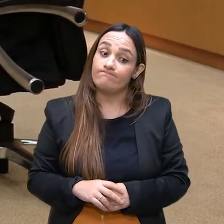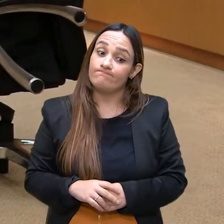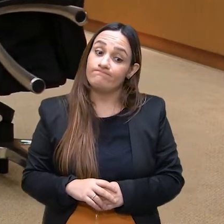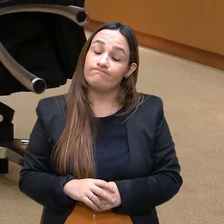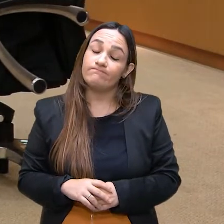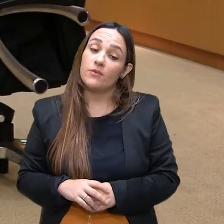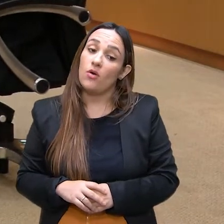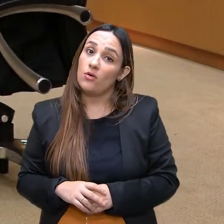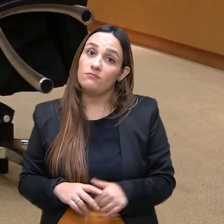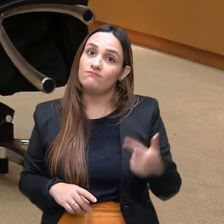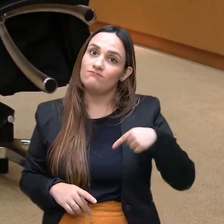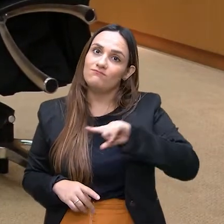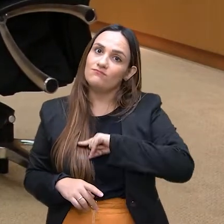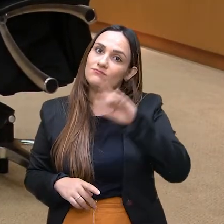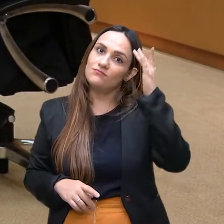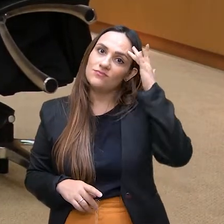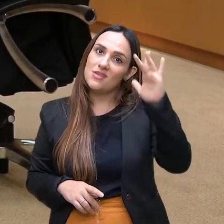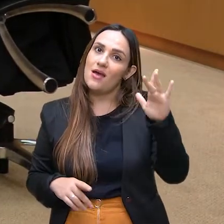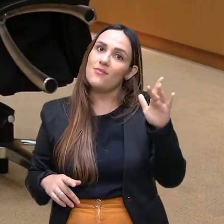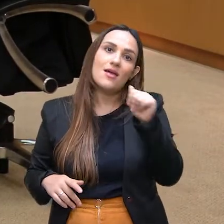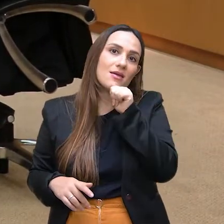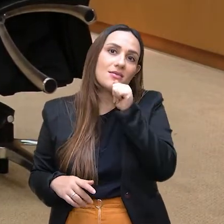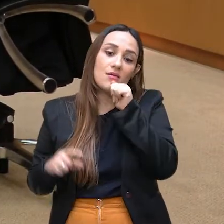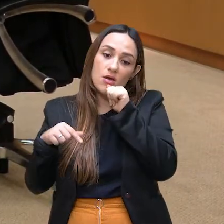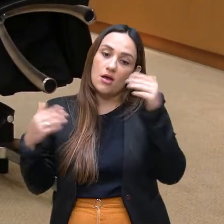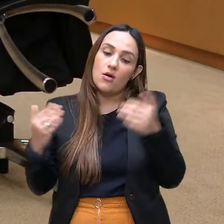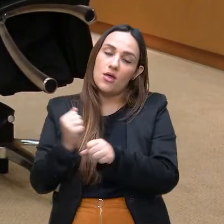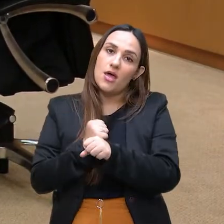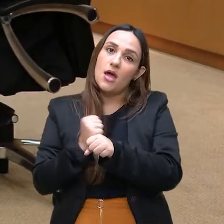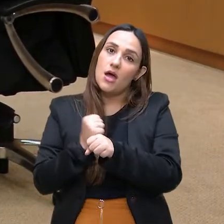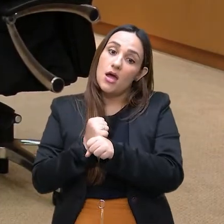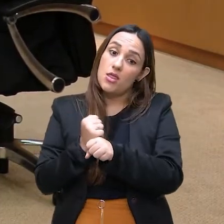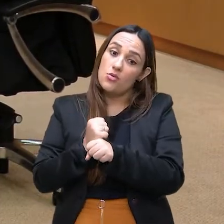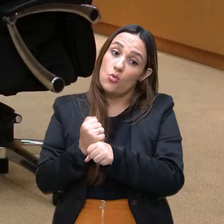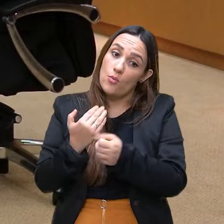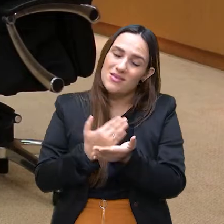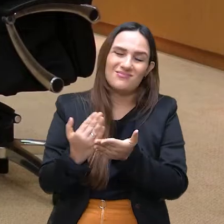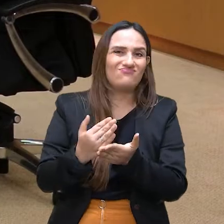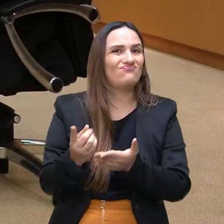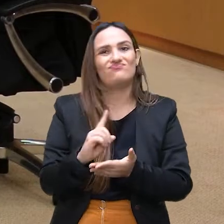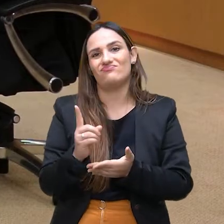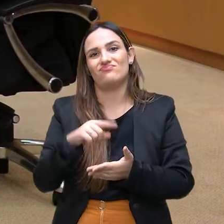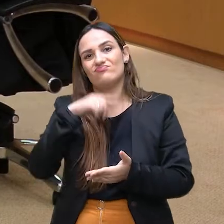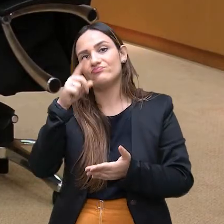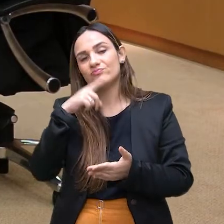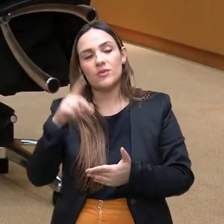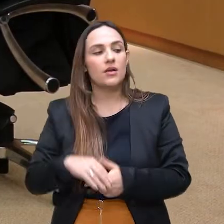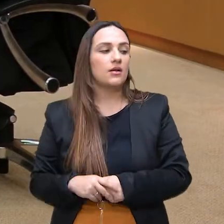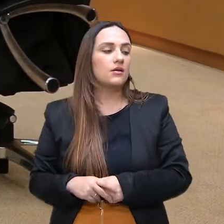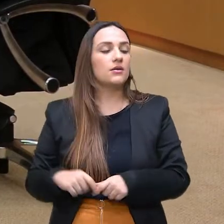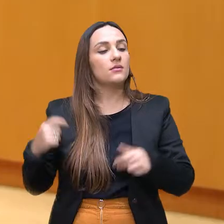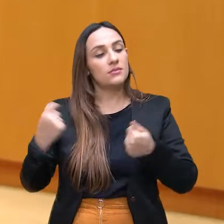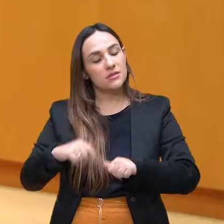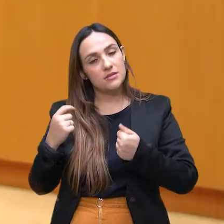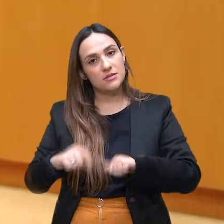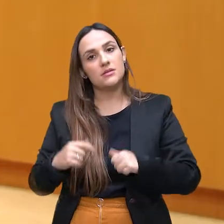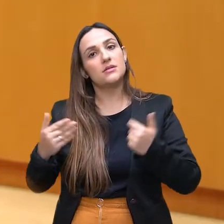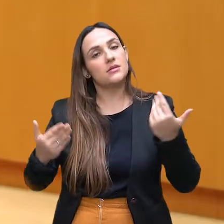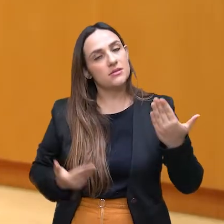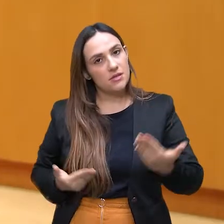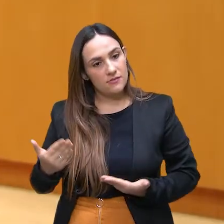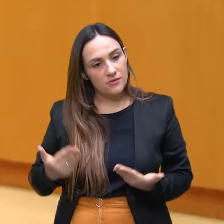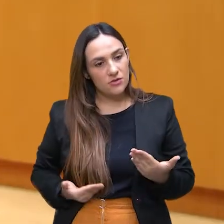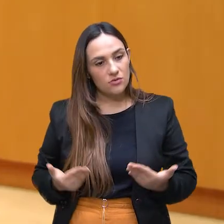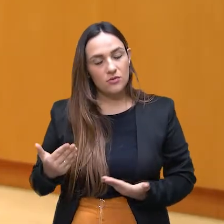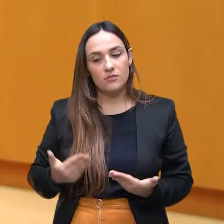não temos, infelizmente, possibilidade de instalar ainda este ano. Nós dependemos de